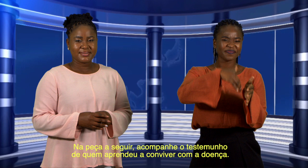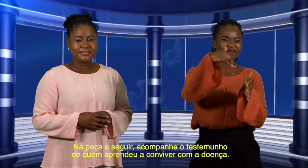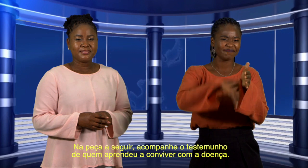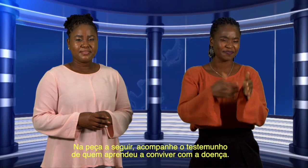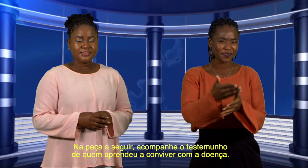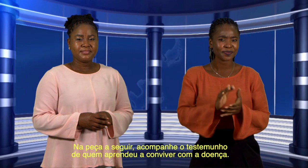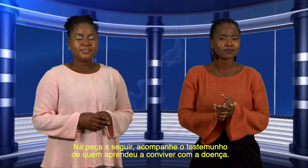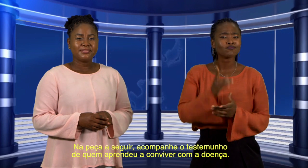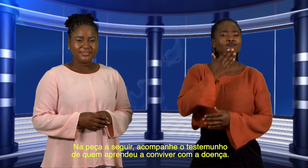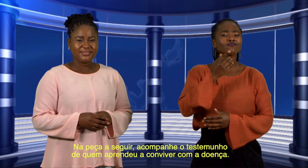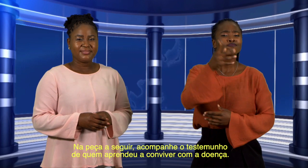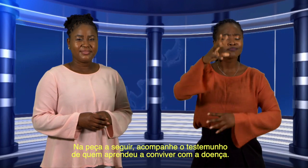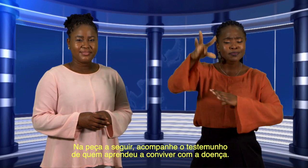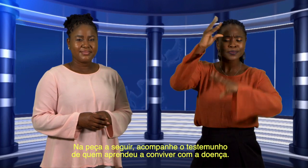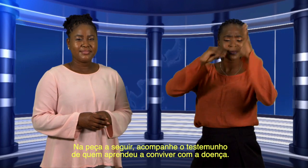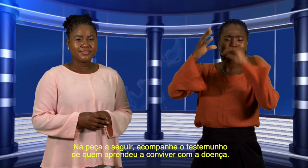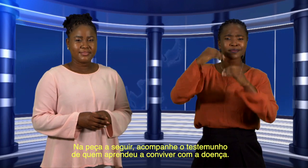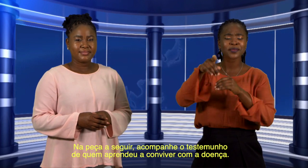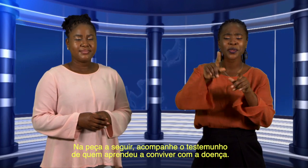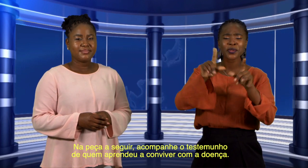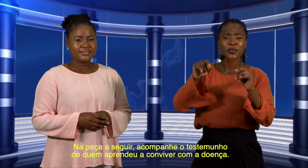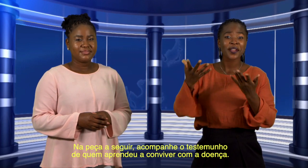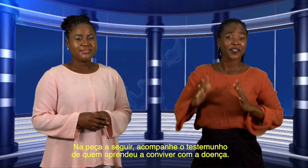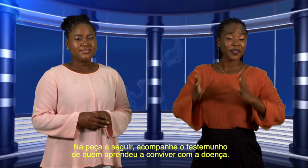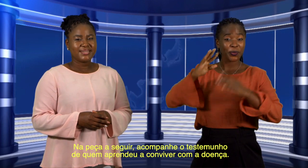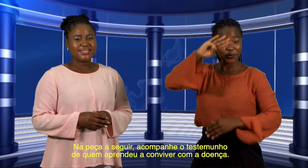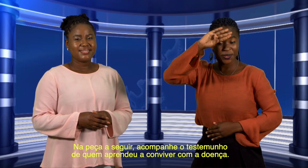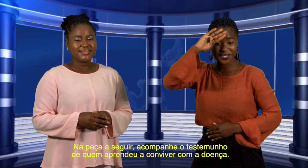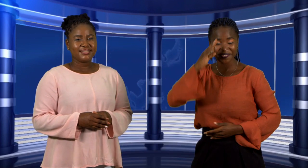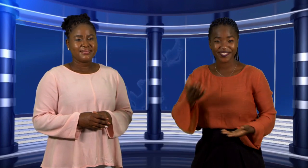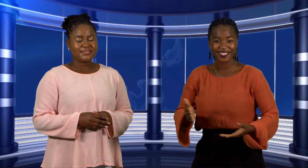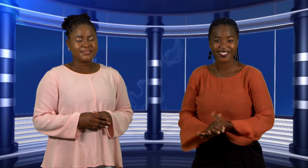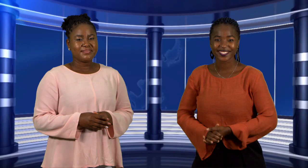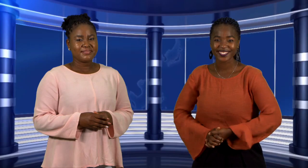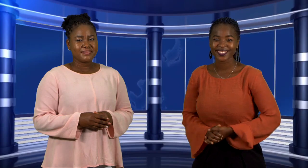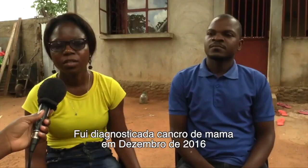Na peça a seguir, acompanhe o testemunho de quem aprendeu a conviver com a doença.